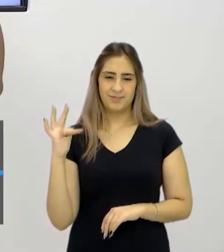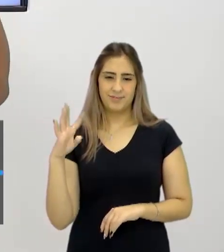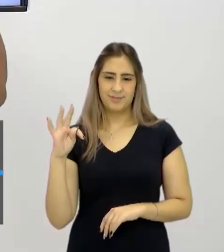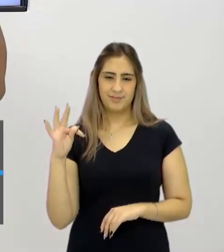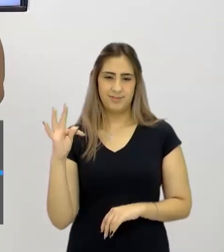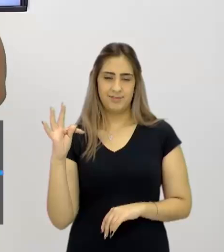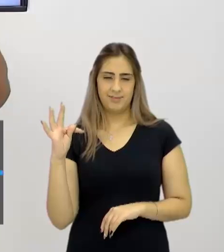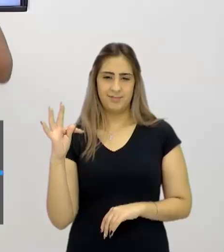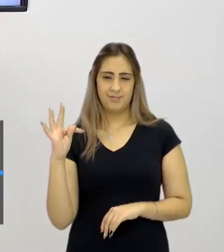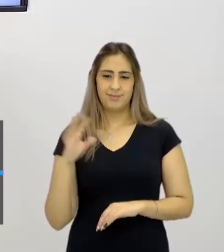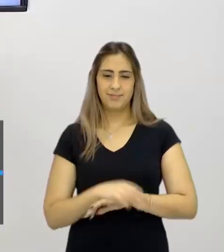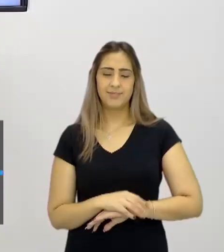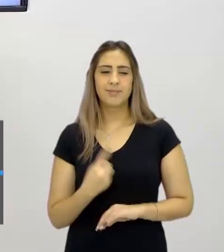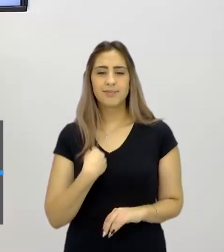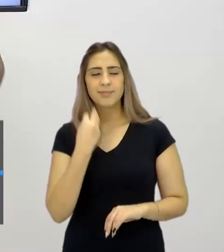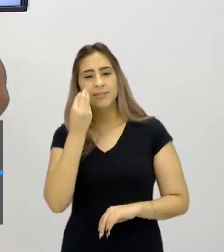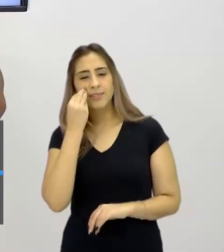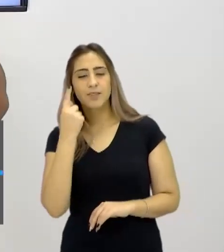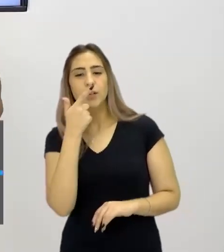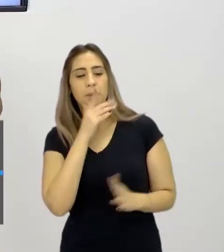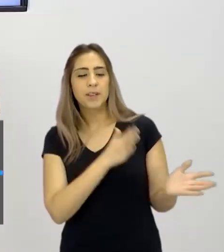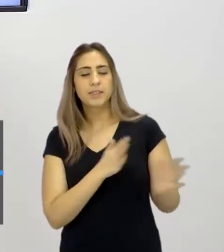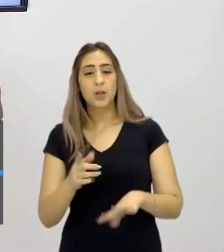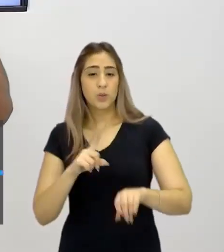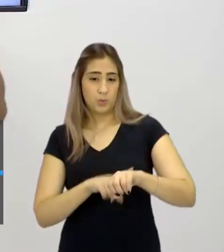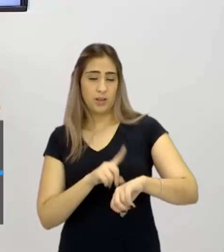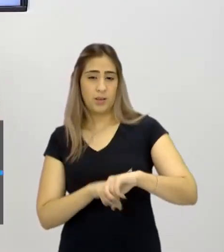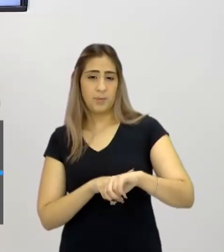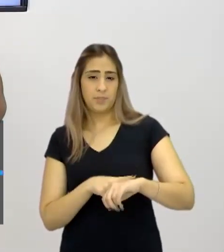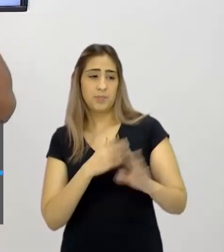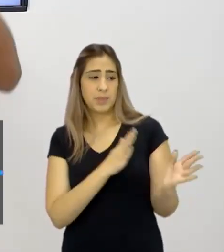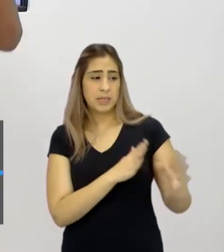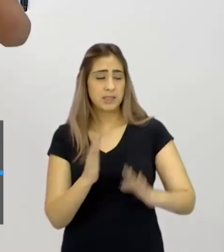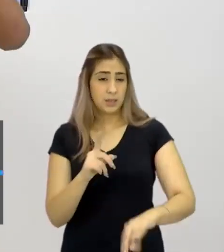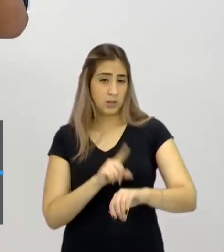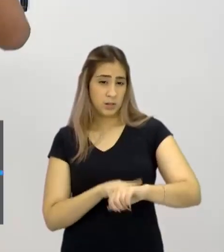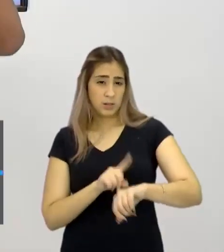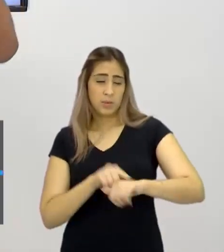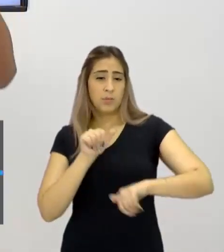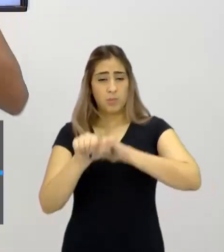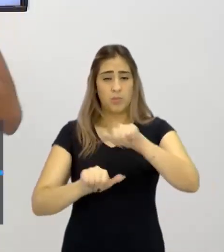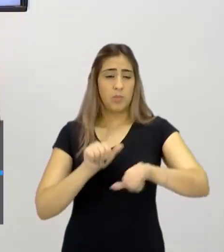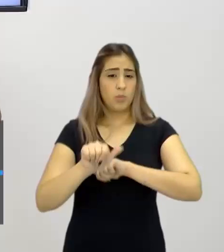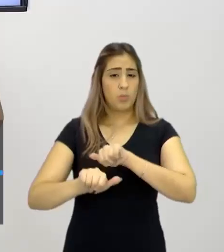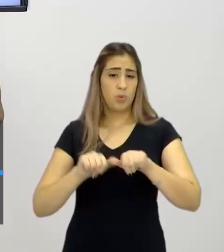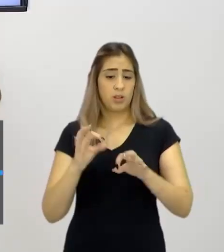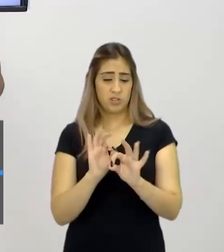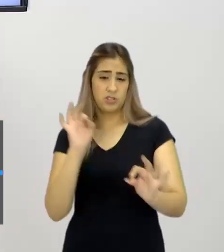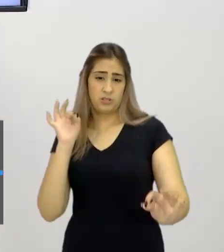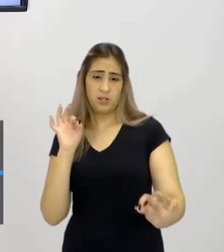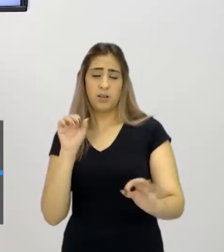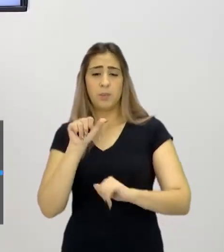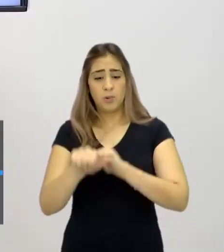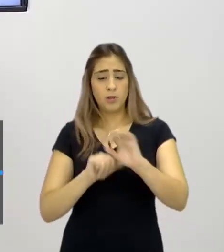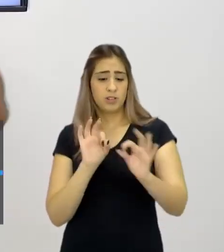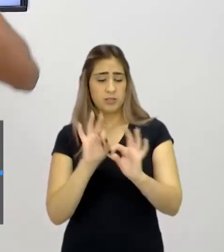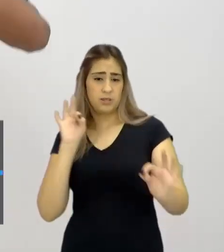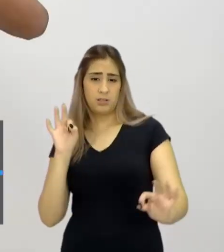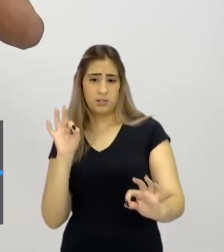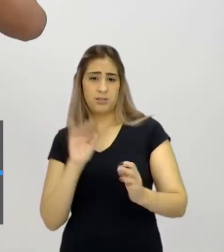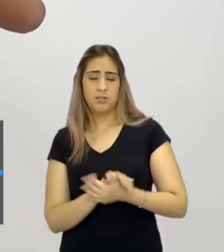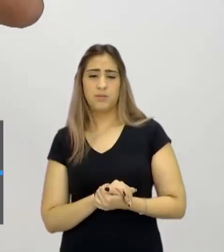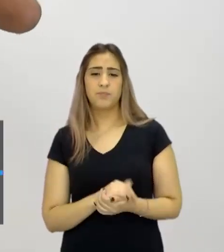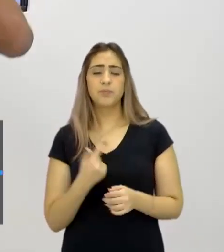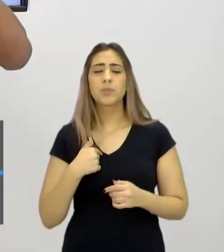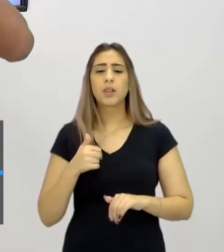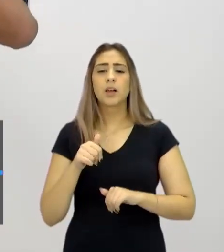ou um móvel tem andado, conforme vai passando o tempo, né? Passando o tempo, muda a distância. Passando o tempo, muda a distância. Então,